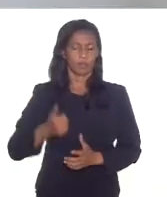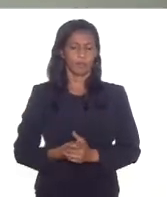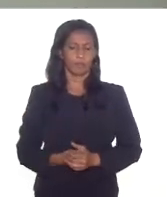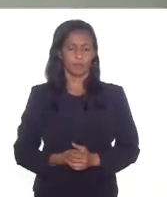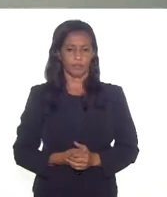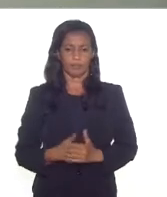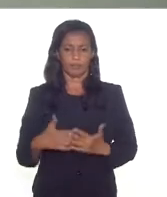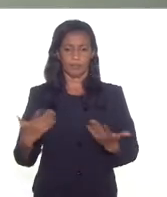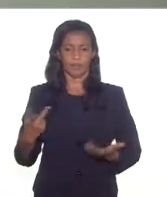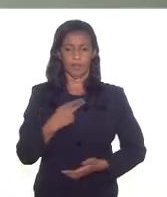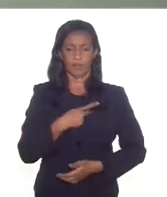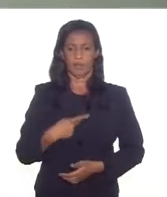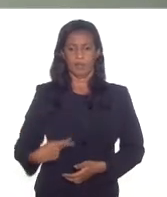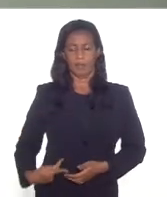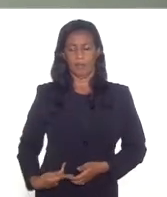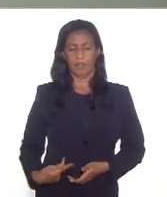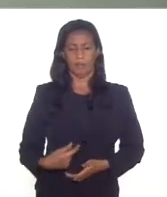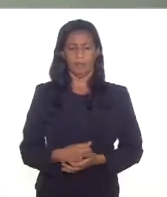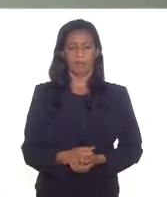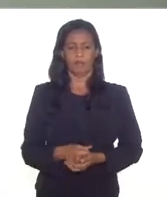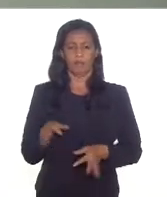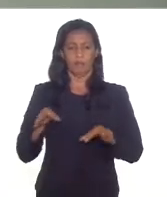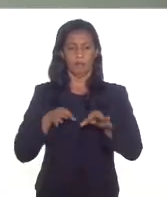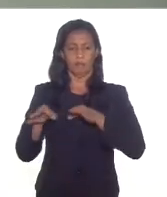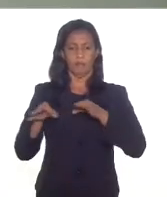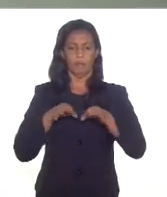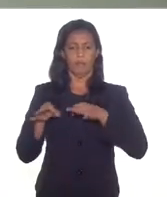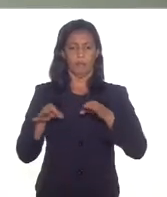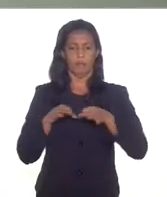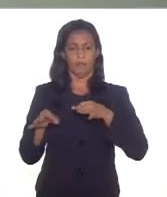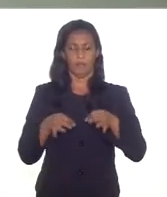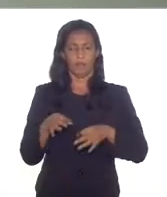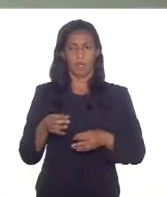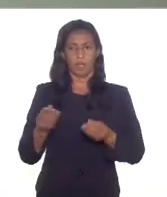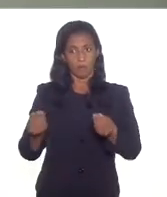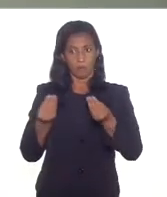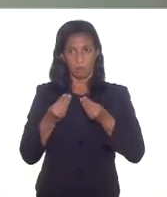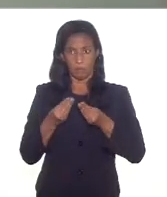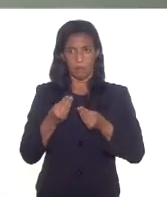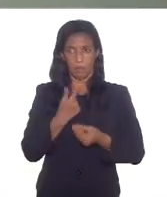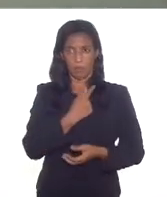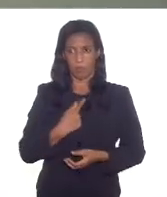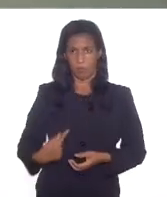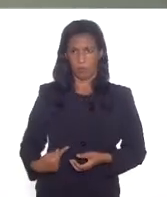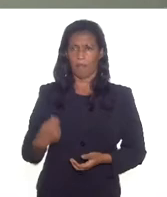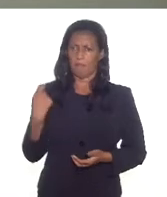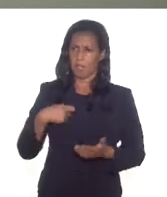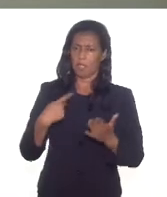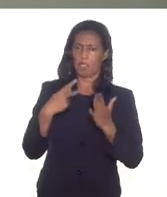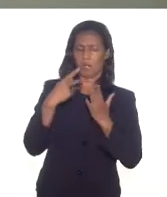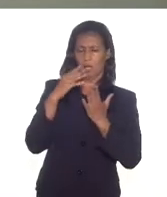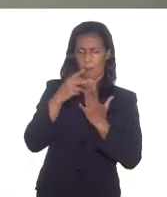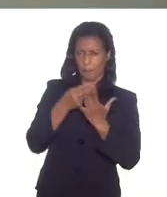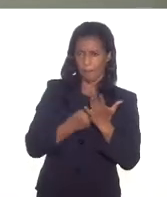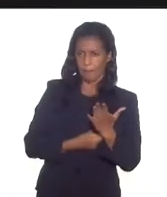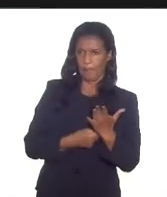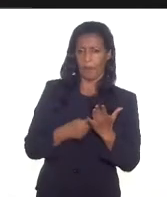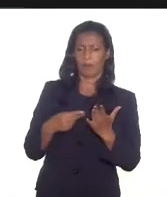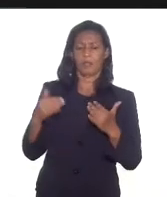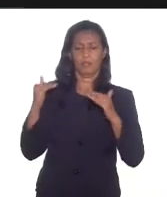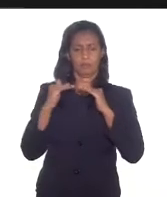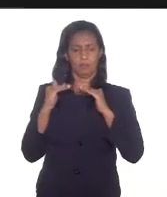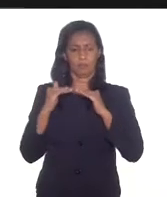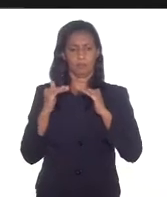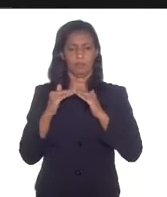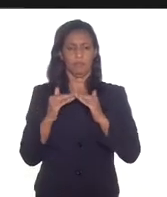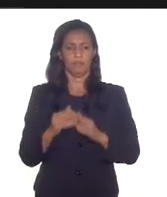Senhor presidente, no mérito, o projeto comum enviado pelo governo merece o nosso parecer favorável. Pela Comissão